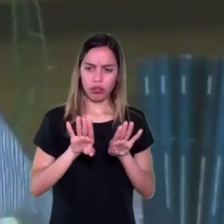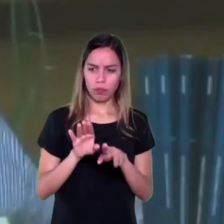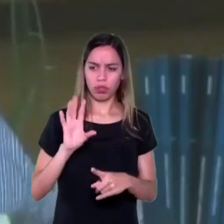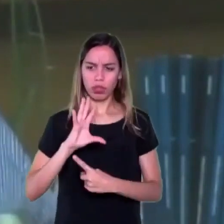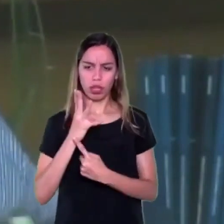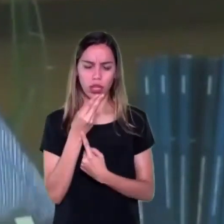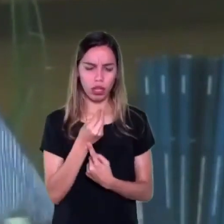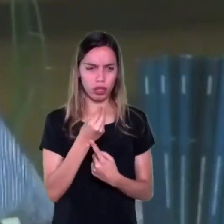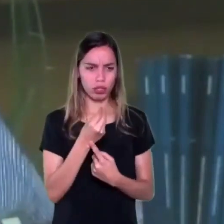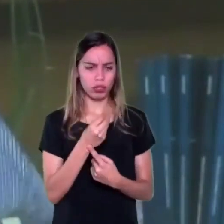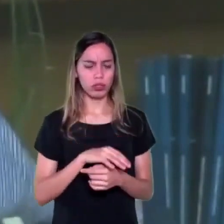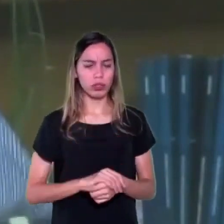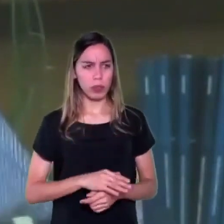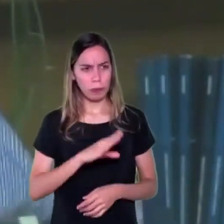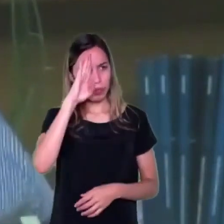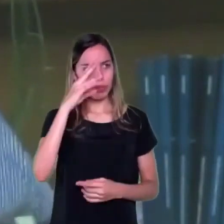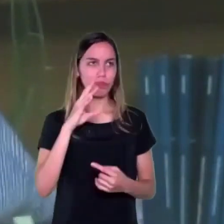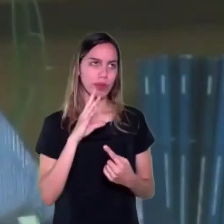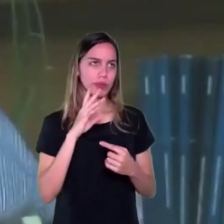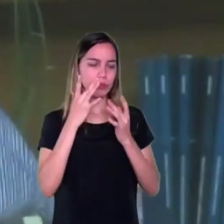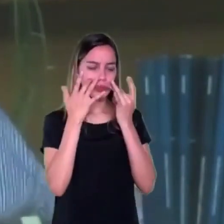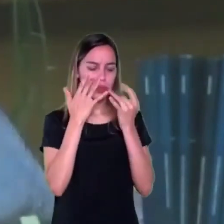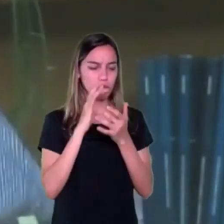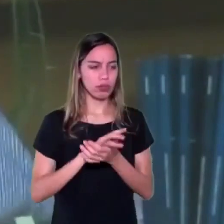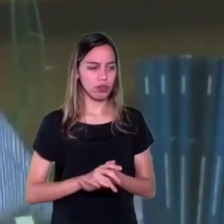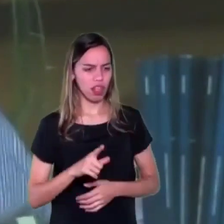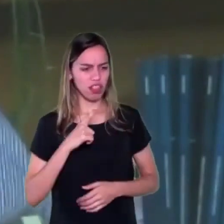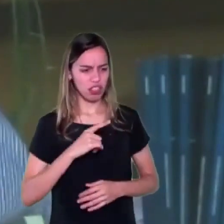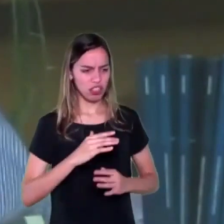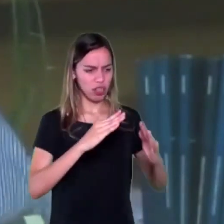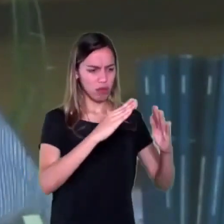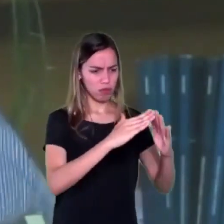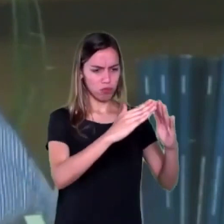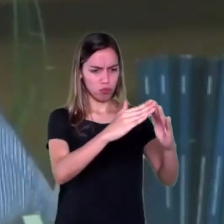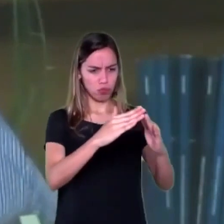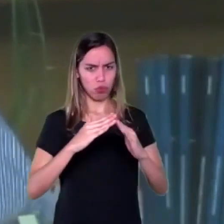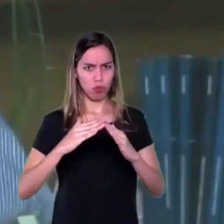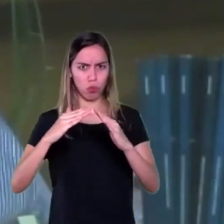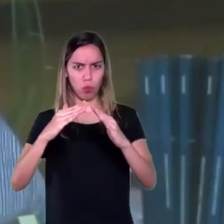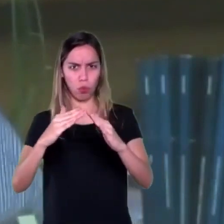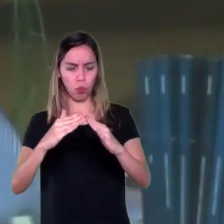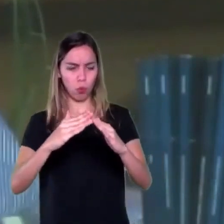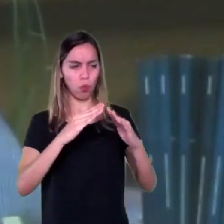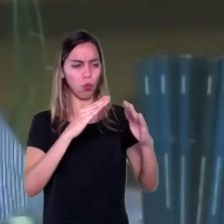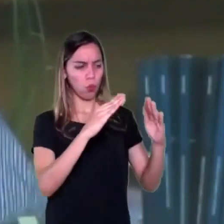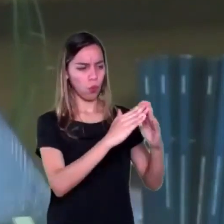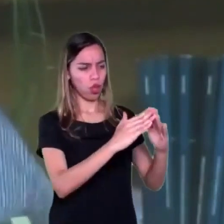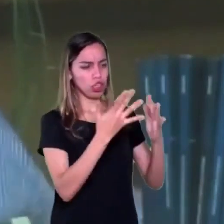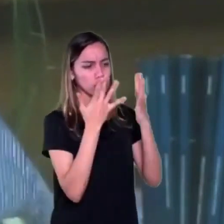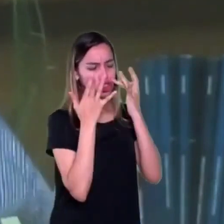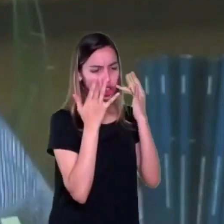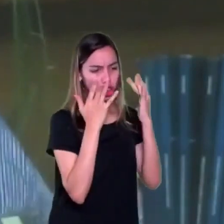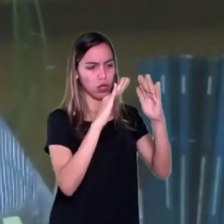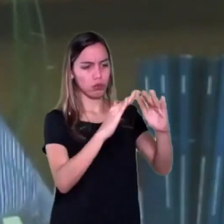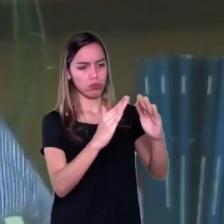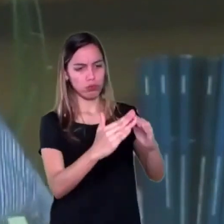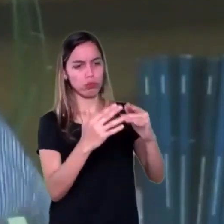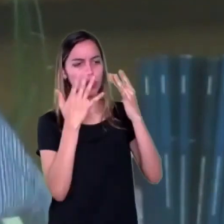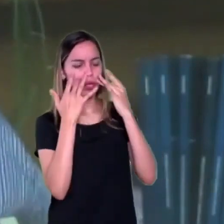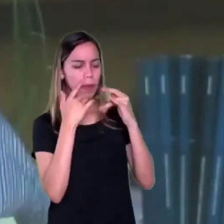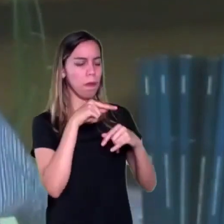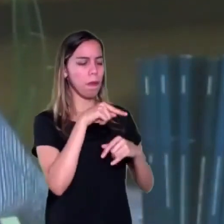grandes casas de espetáculo, inclusive a mais famosa, que chamava Teatro Mário Matos, em pleno centro da